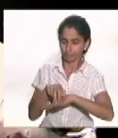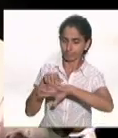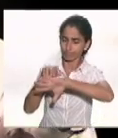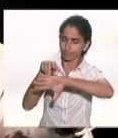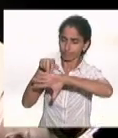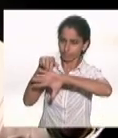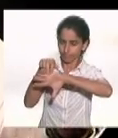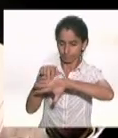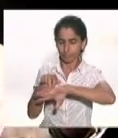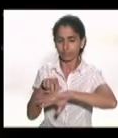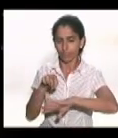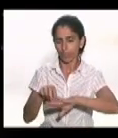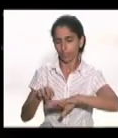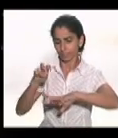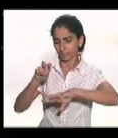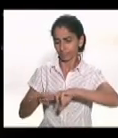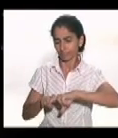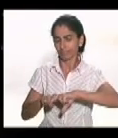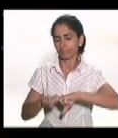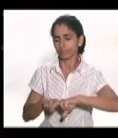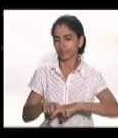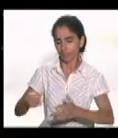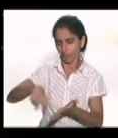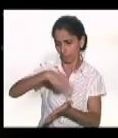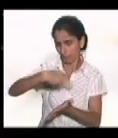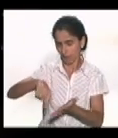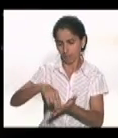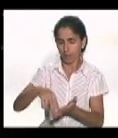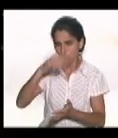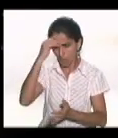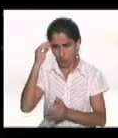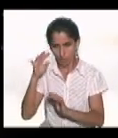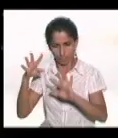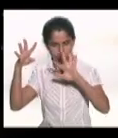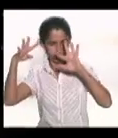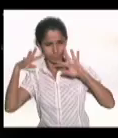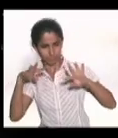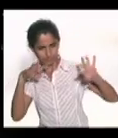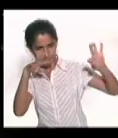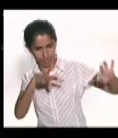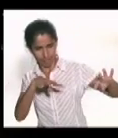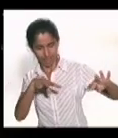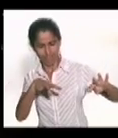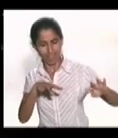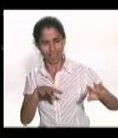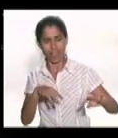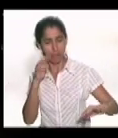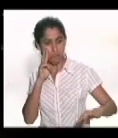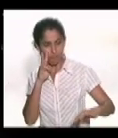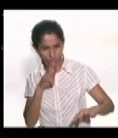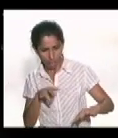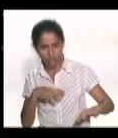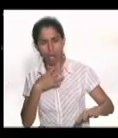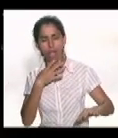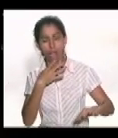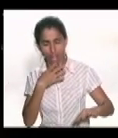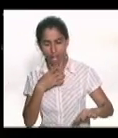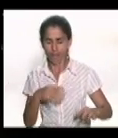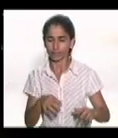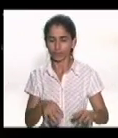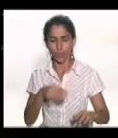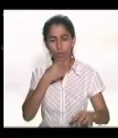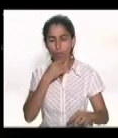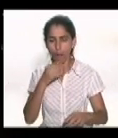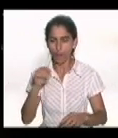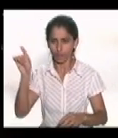ali nos dois legal abaixo assim, mandando ali. O povo, em vez de olhar pro James Brown, tava olhando para mim. Quer dizer, eu era o...